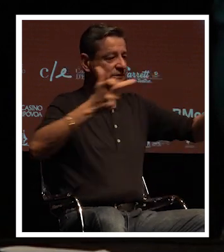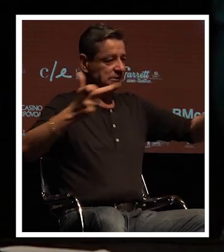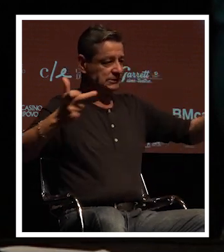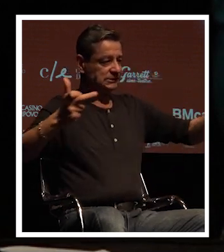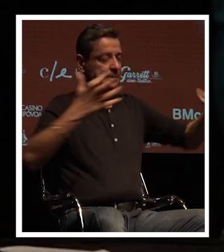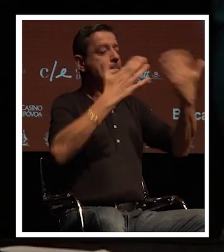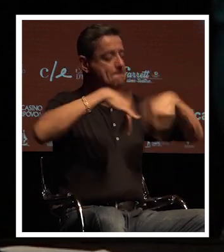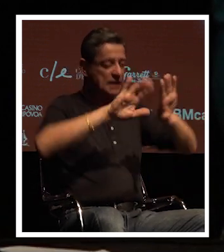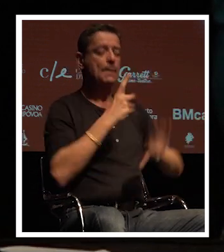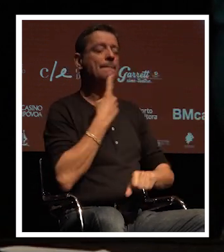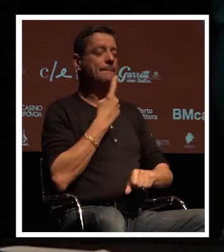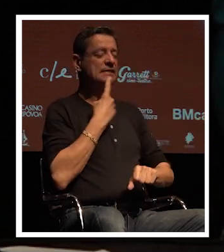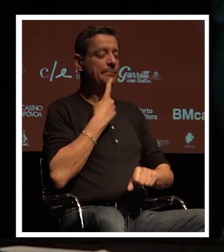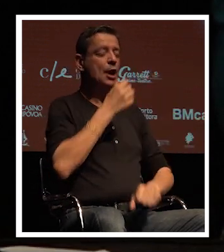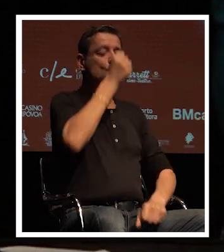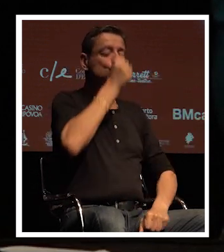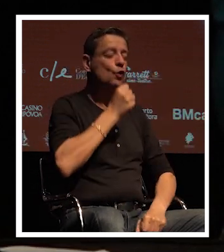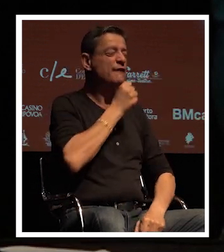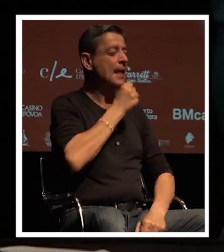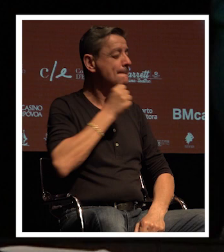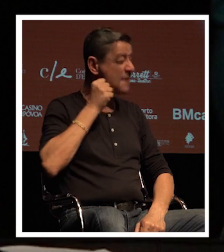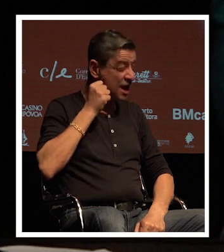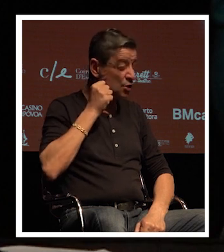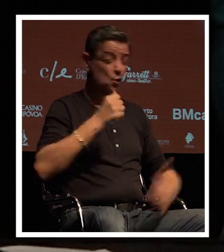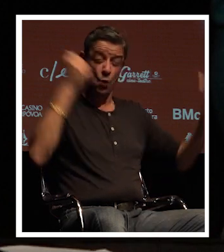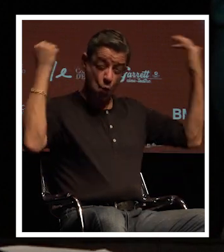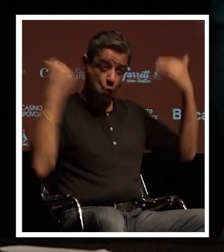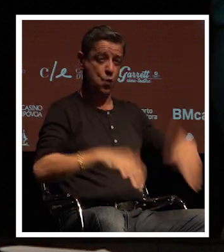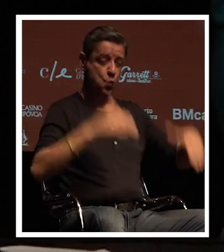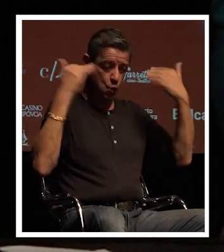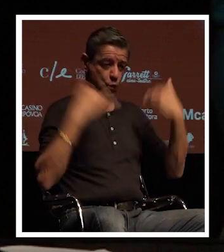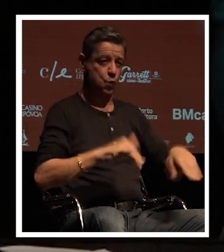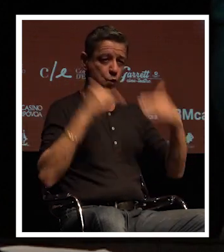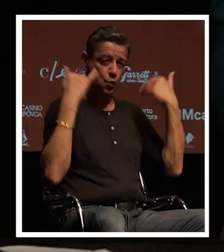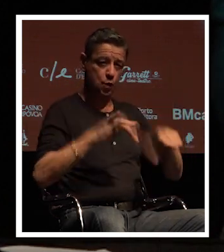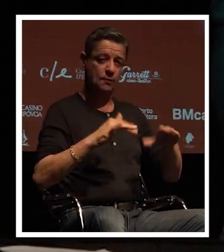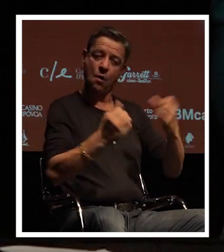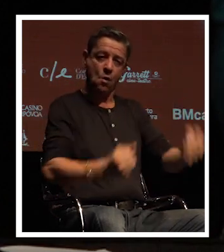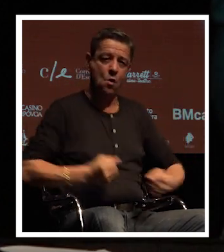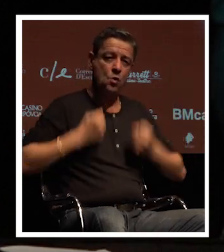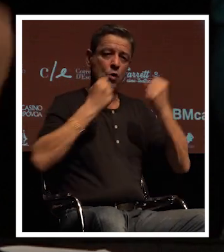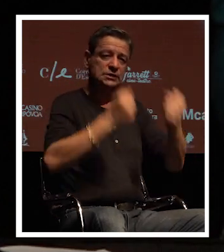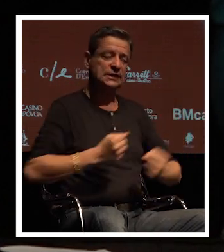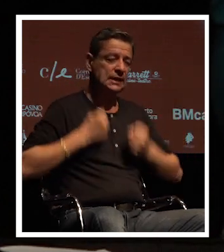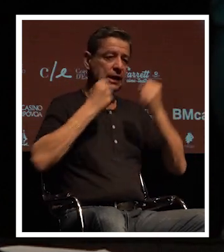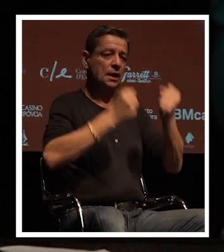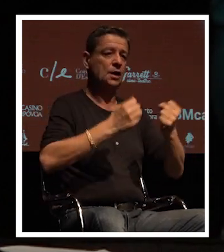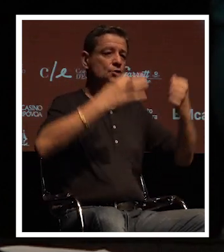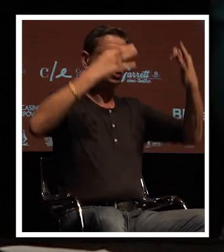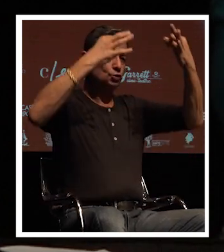mas mas de de perceber o sofrimento alheio de e de sobretudo ser impotente perante a aquela injustiça já